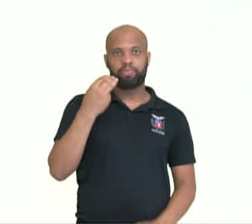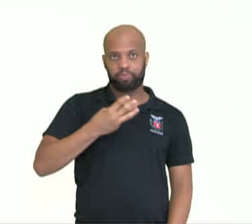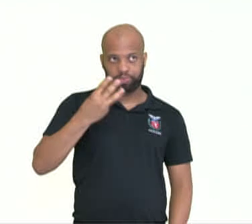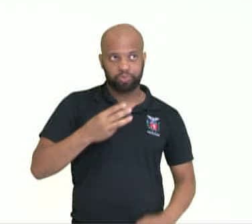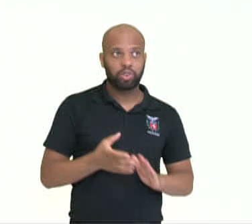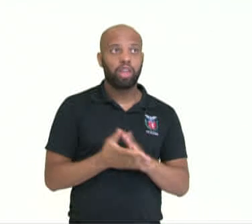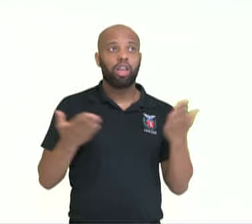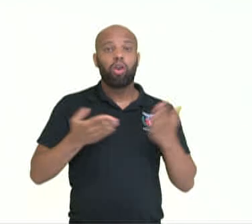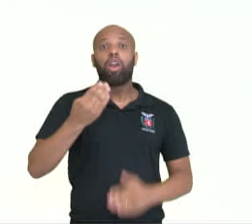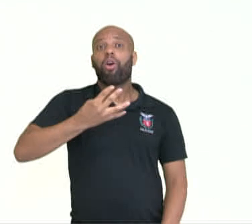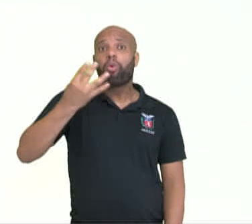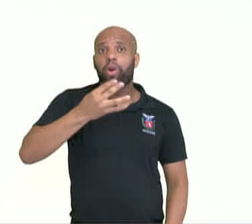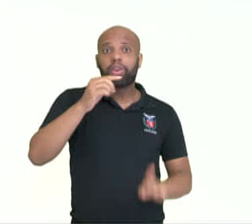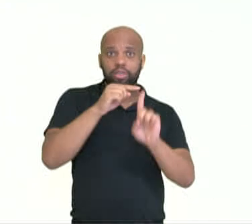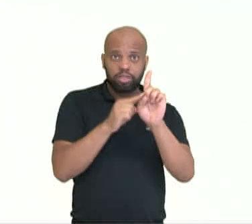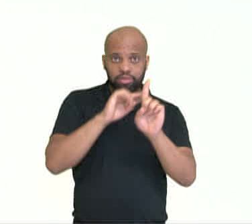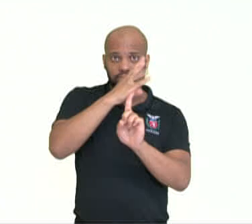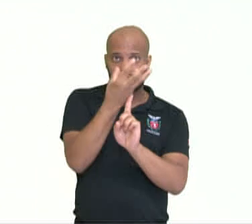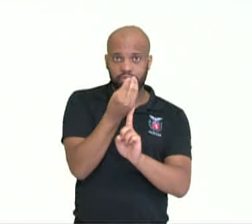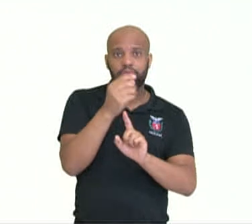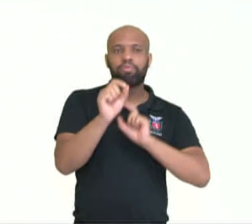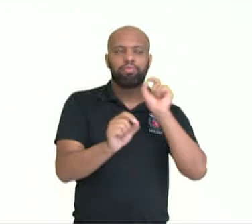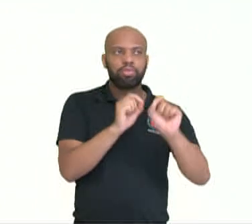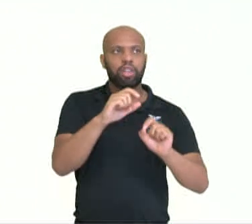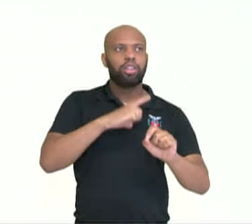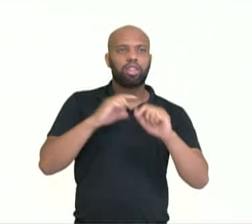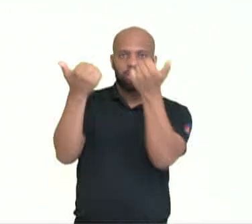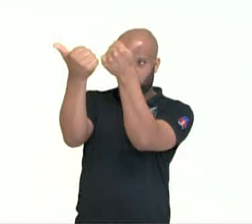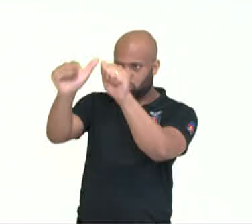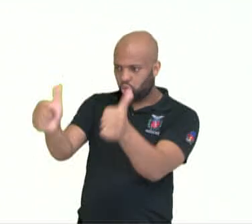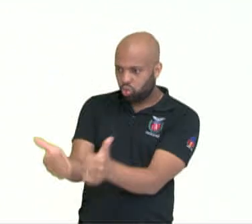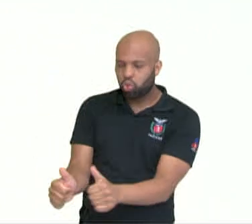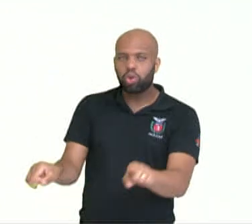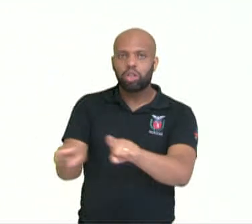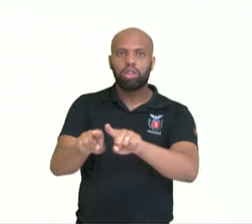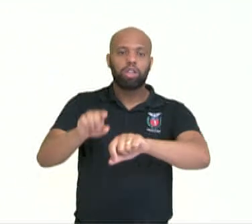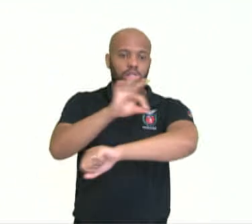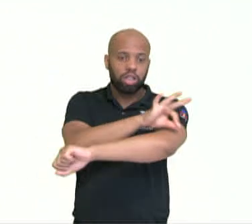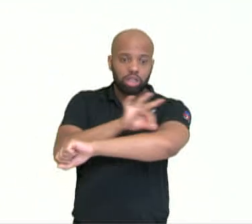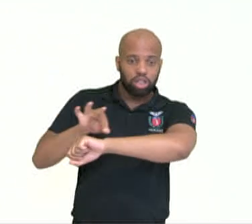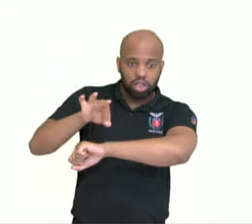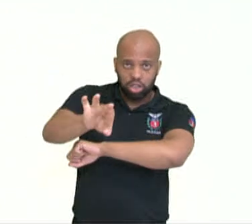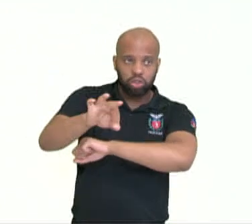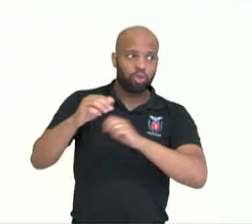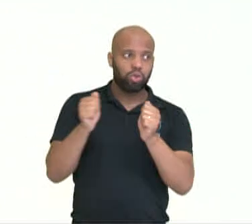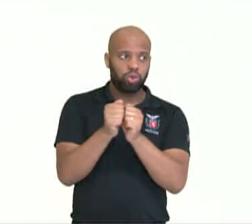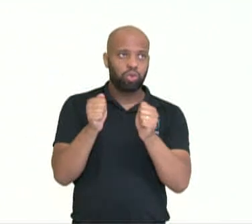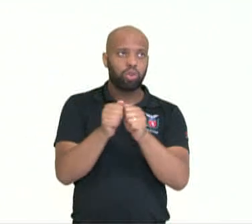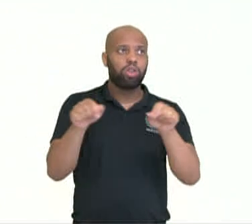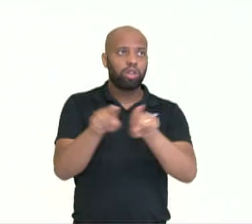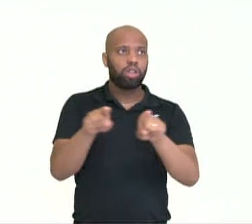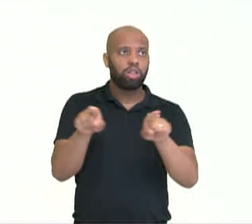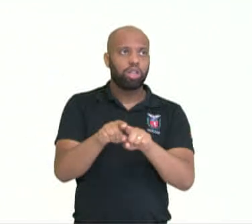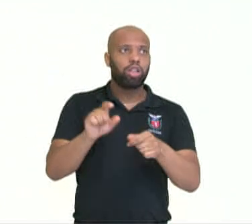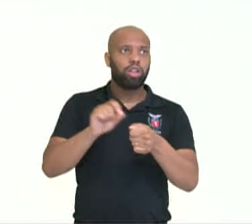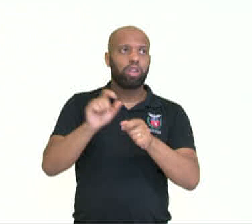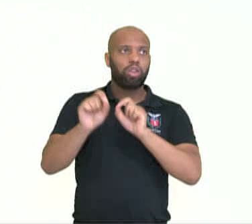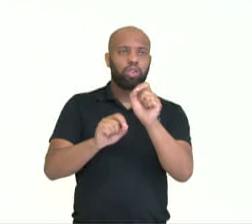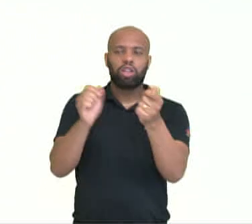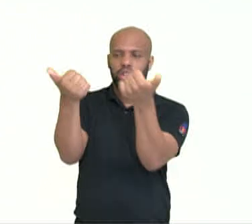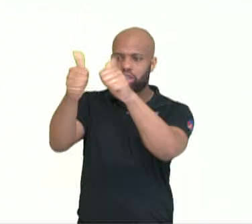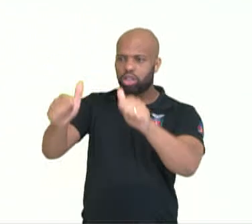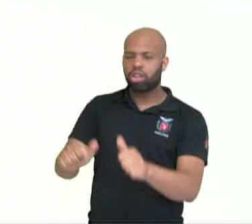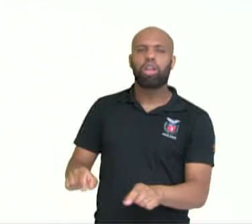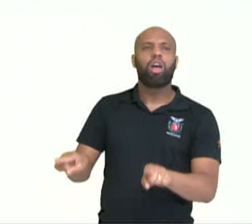Quarto tipo de arte, escultura, arquitetura, ela é colocada junto. Modelar, desgastar